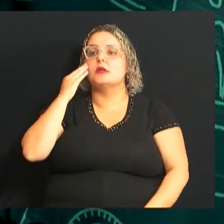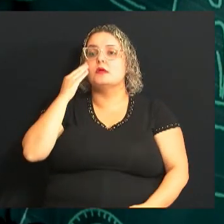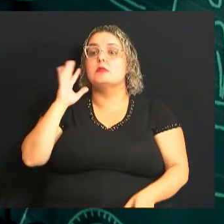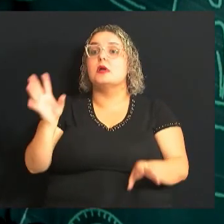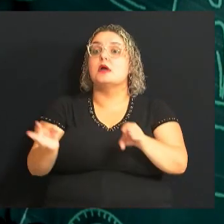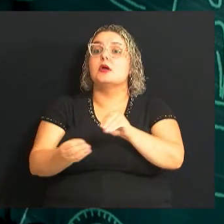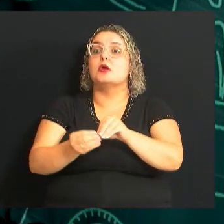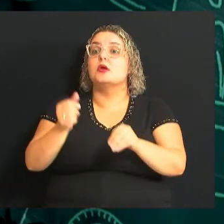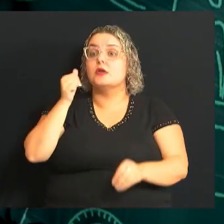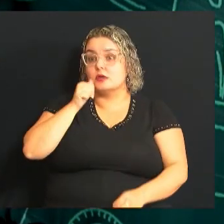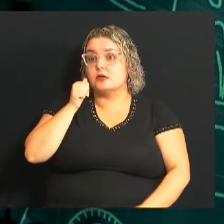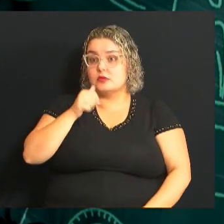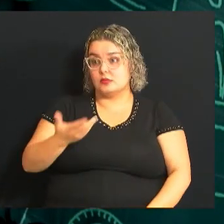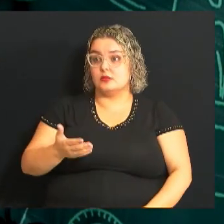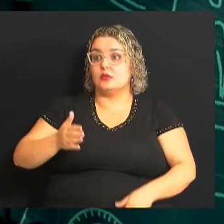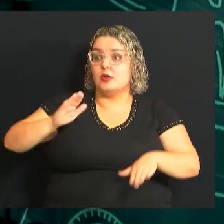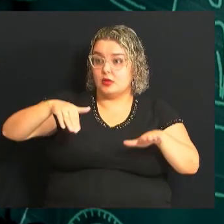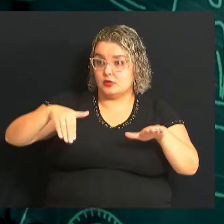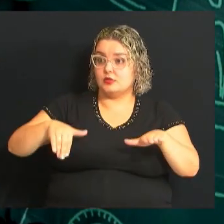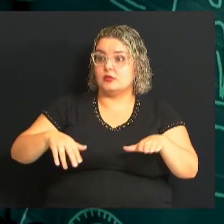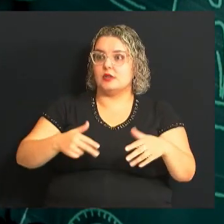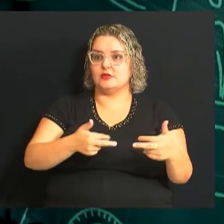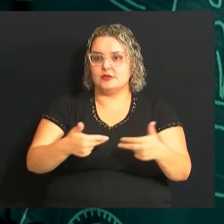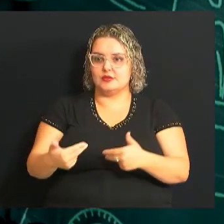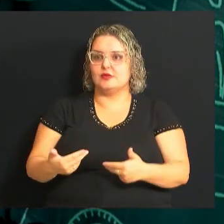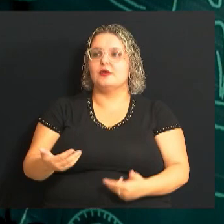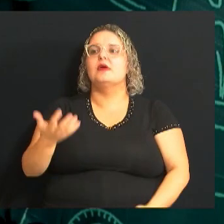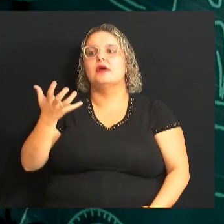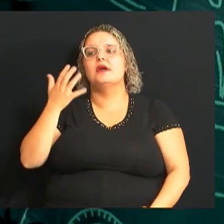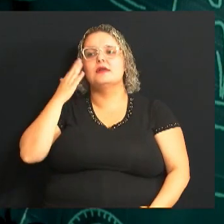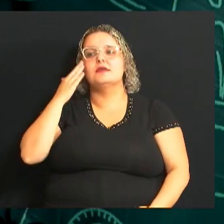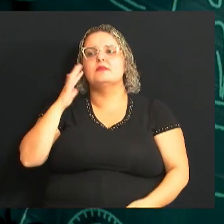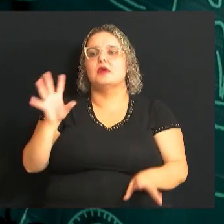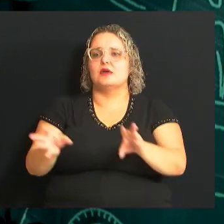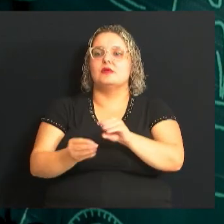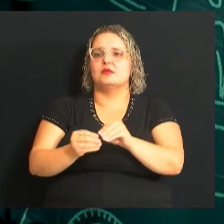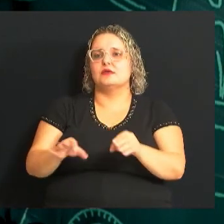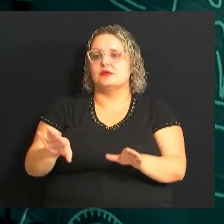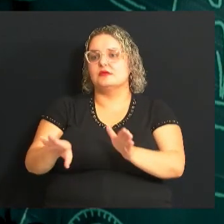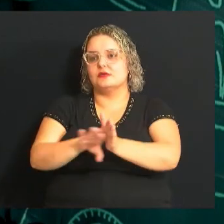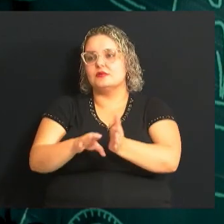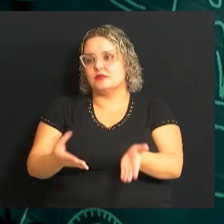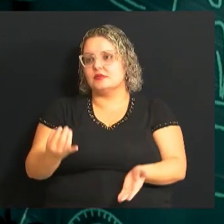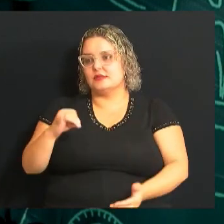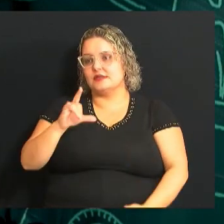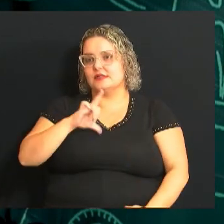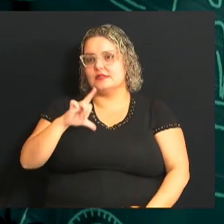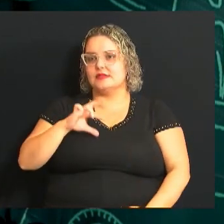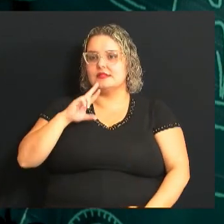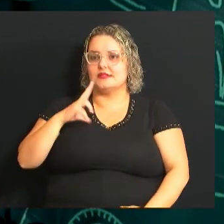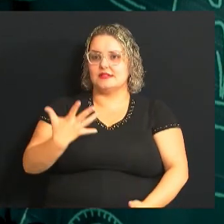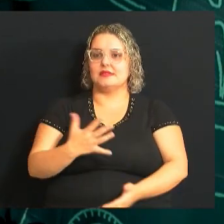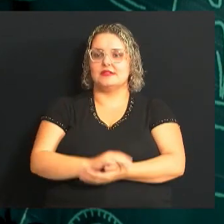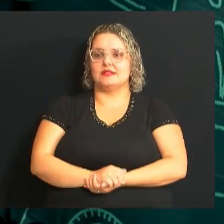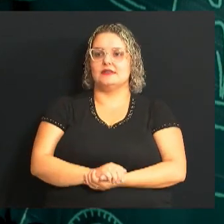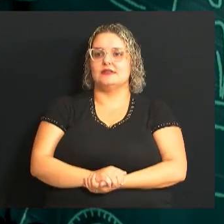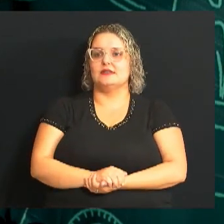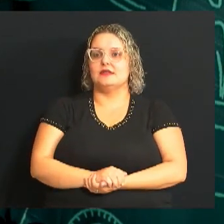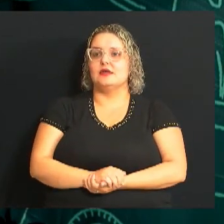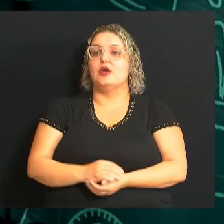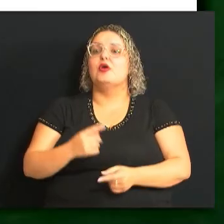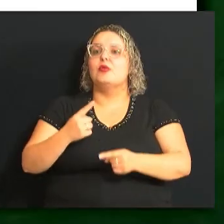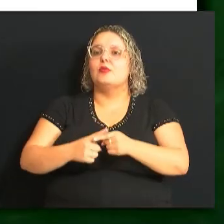menina do nado sincronizado. Quero saber qual a conclusão que ela chegou. Se a senhora já tem essa resposta. Por que não